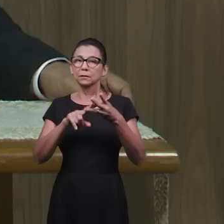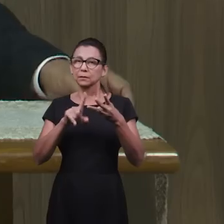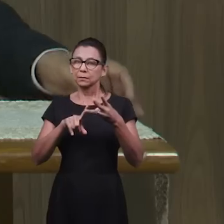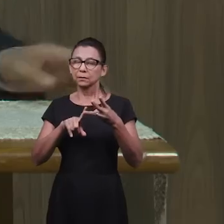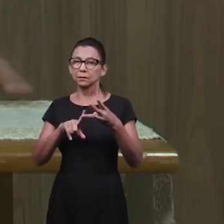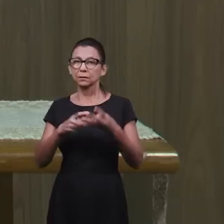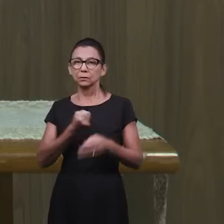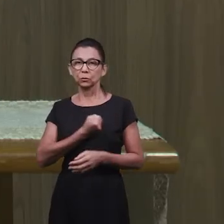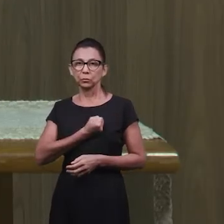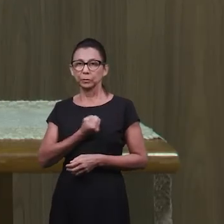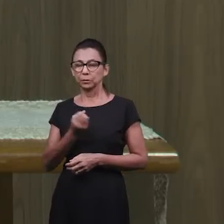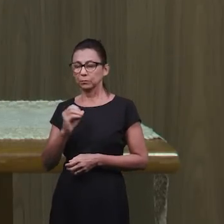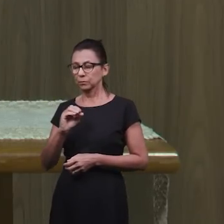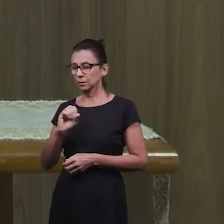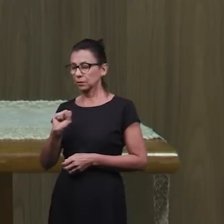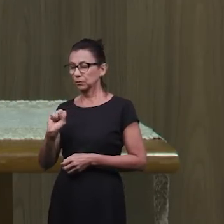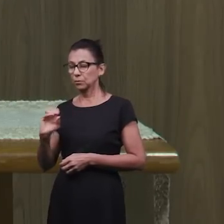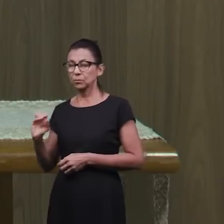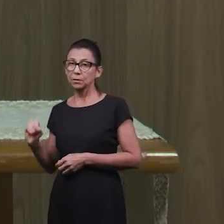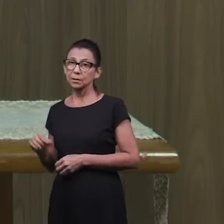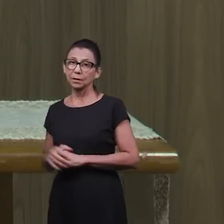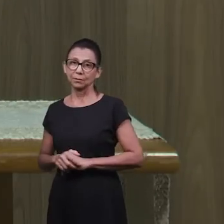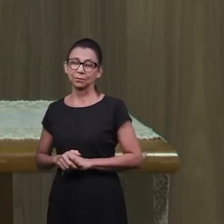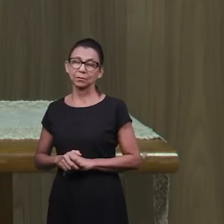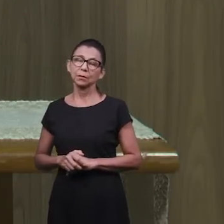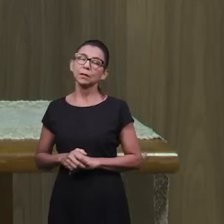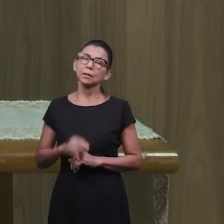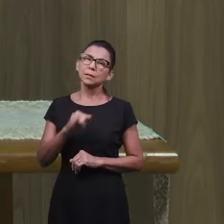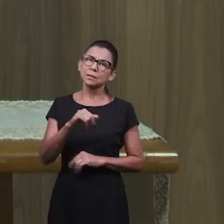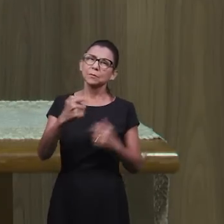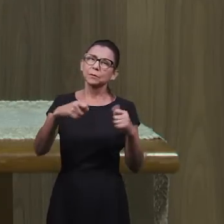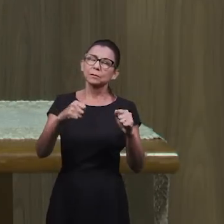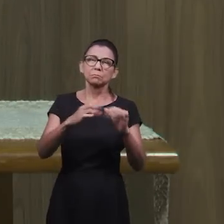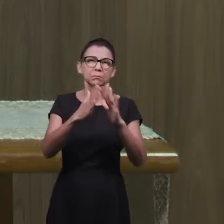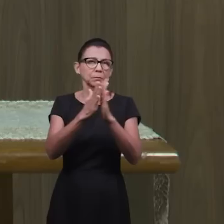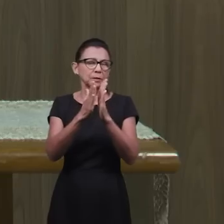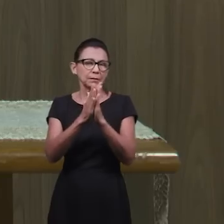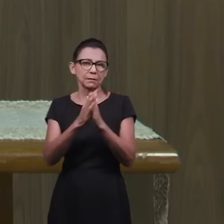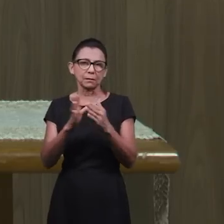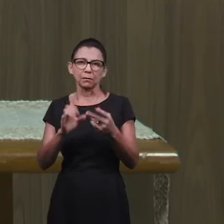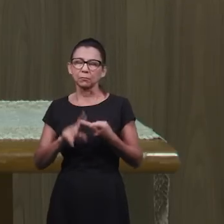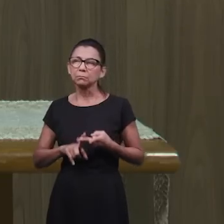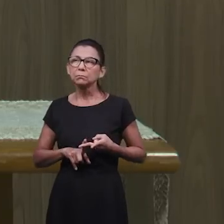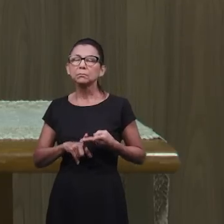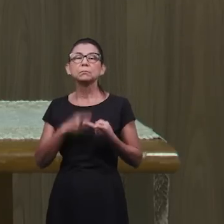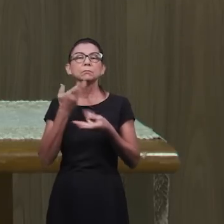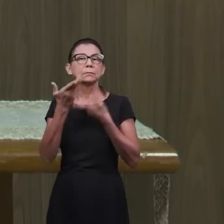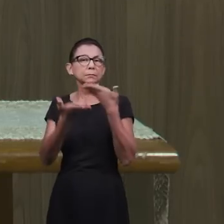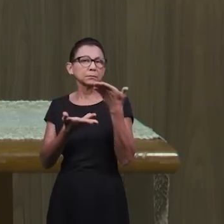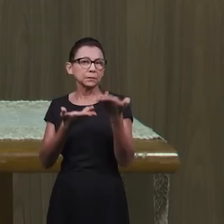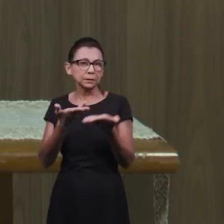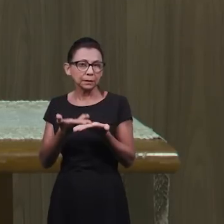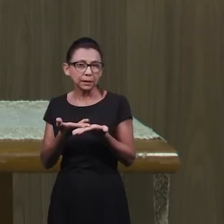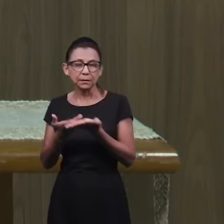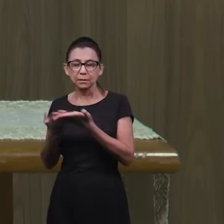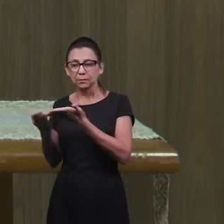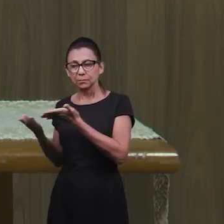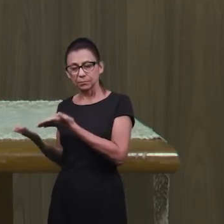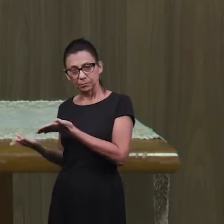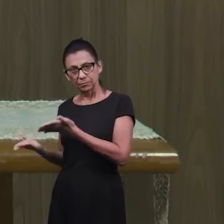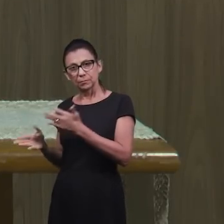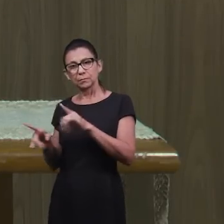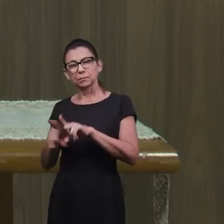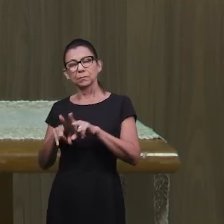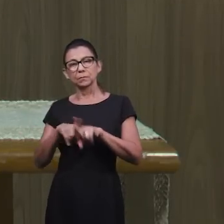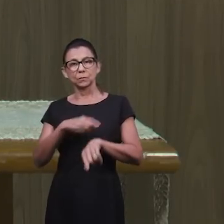aqui um 0800 para assistir a tua vida. Se você precisa de uma oração, de uma assistência, está aparecendo na tela